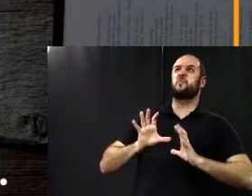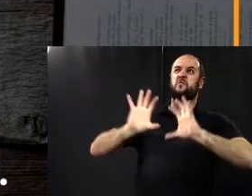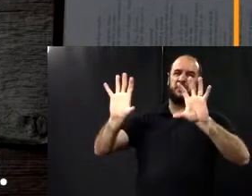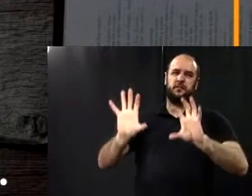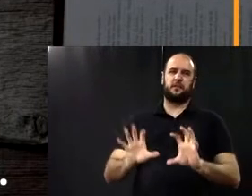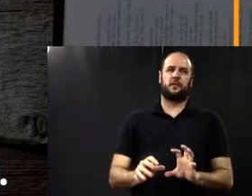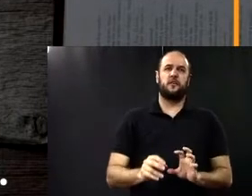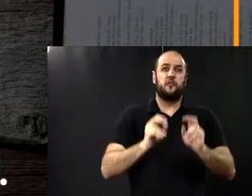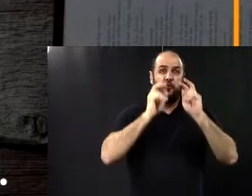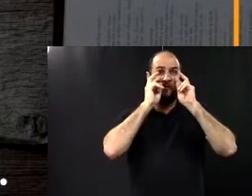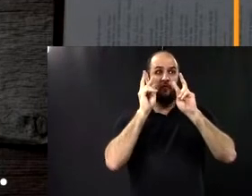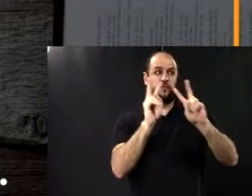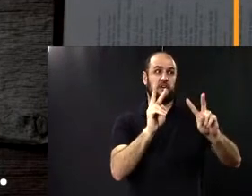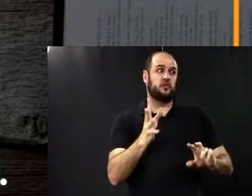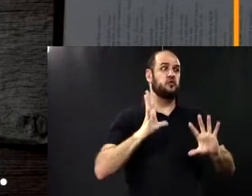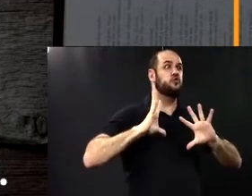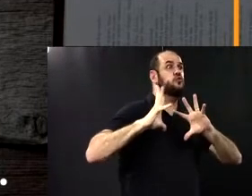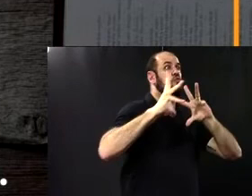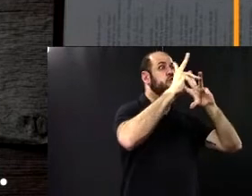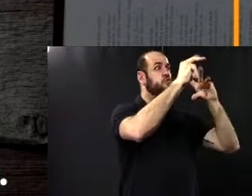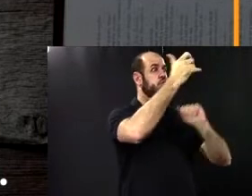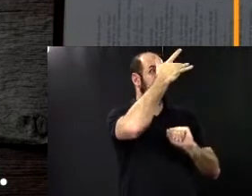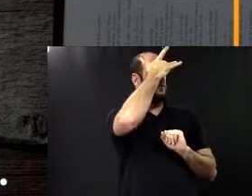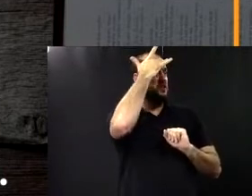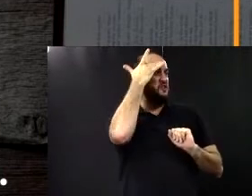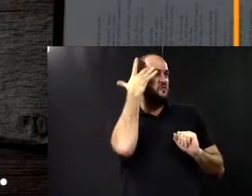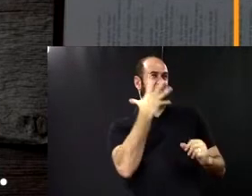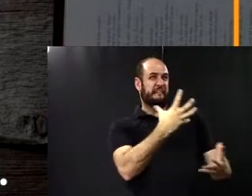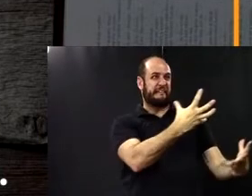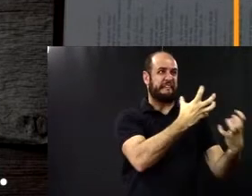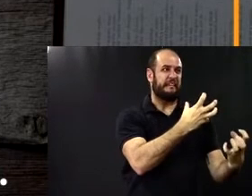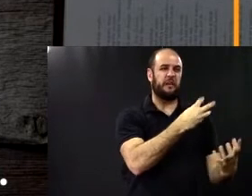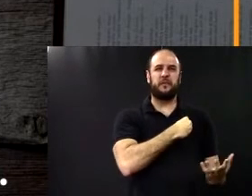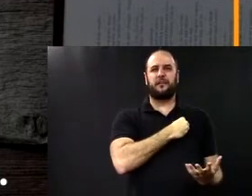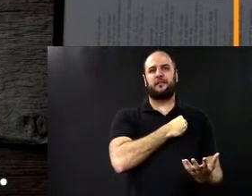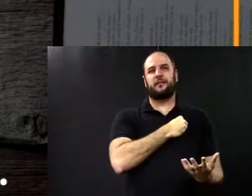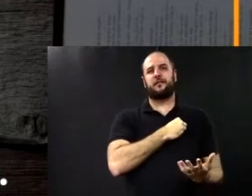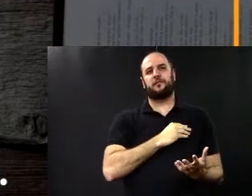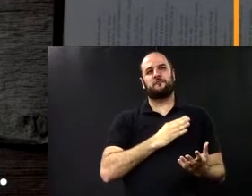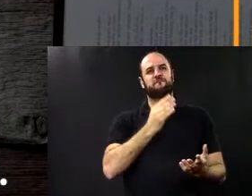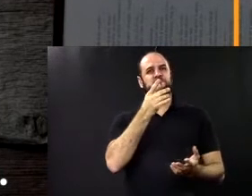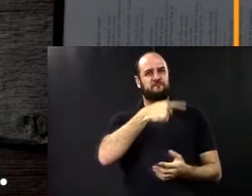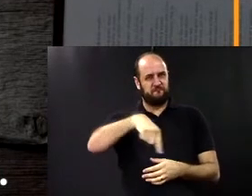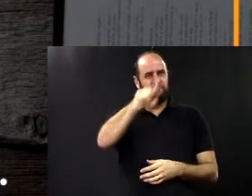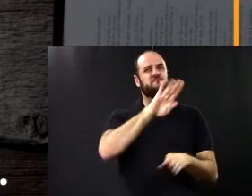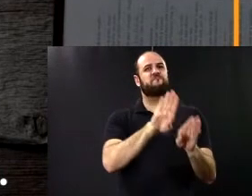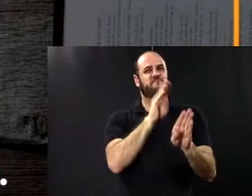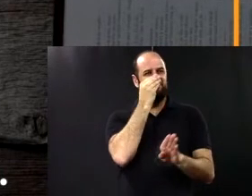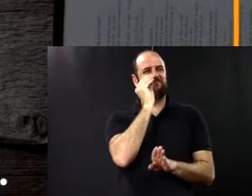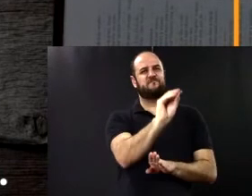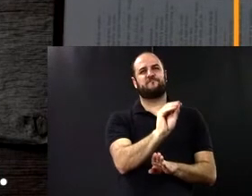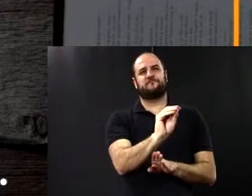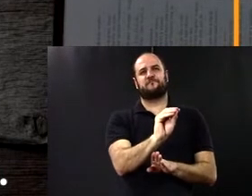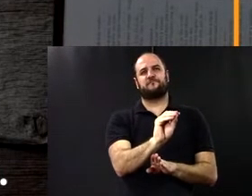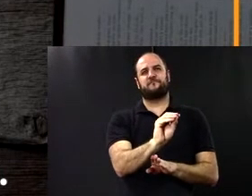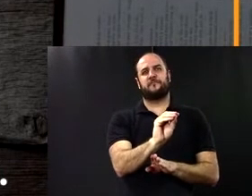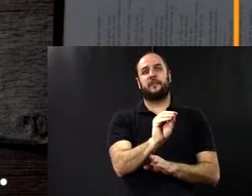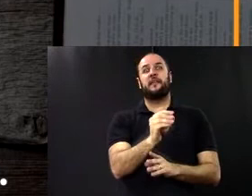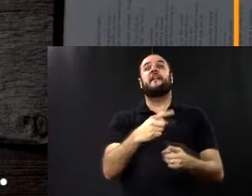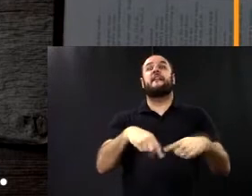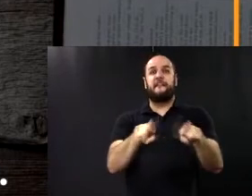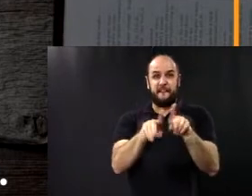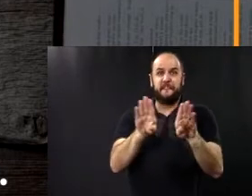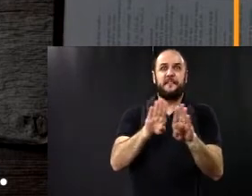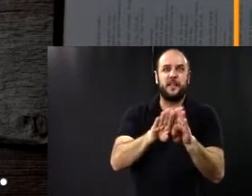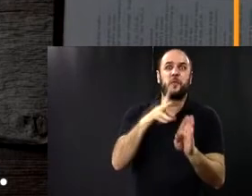participantes, logo sois bastardos e não filhos. Além disso, tínhamos os nossos pais, segundo a carne,